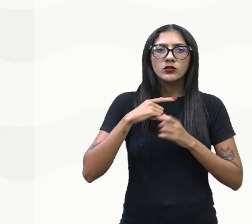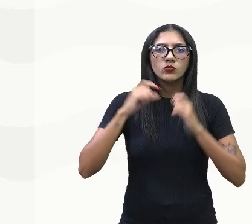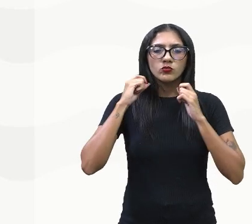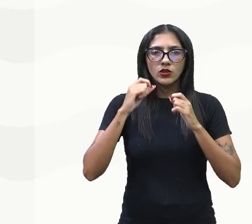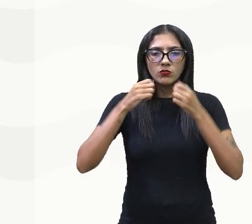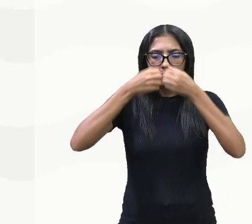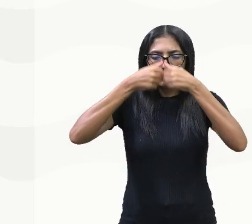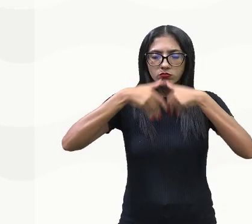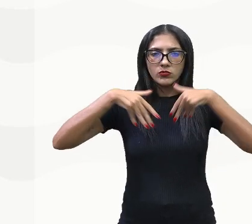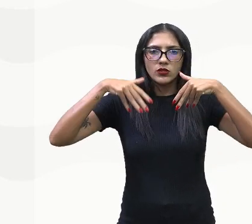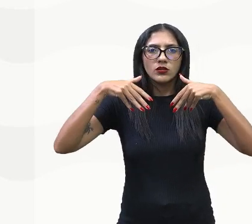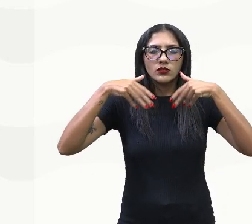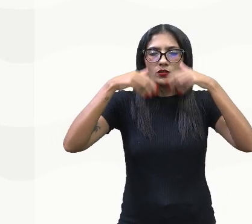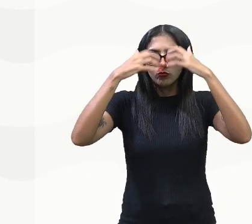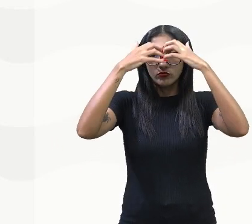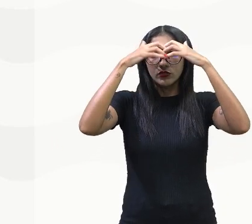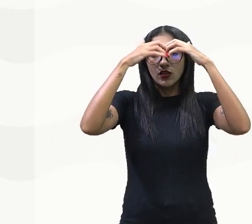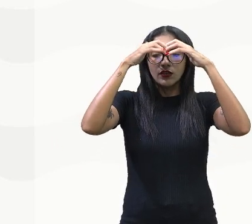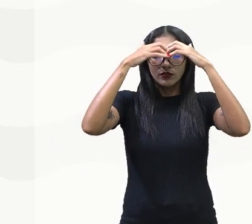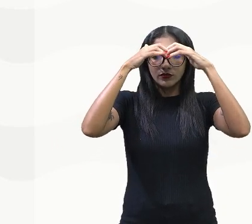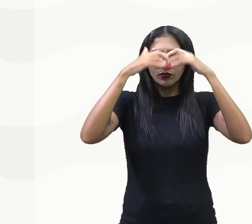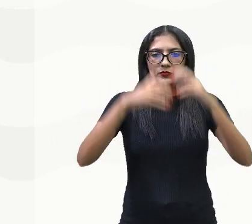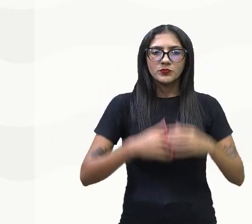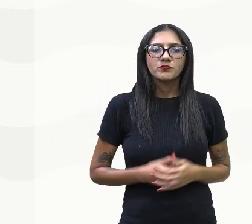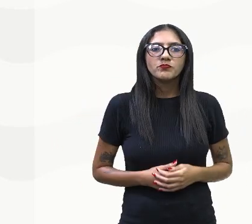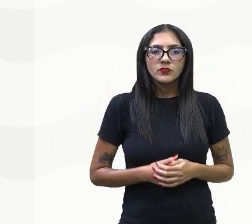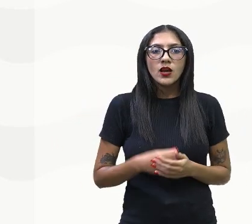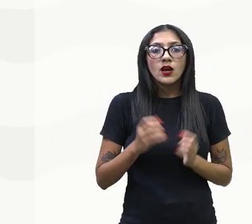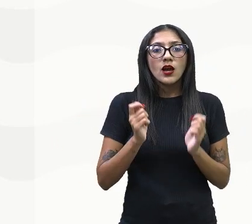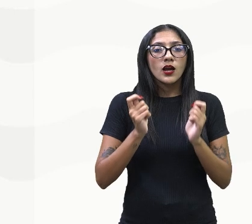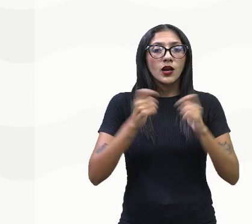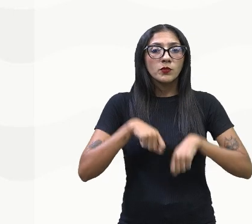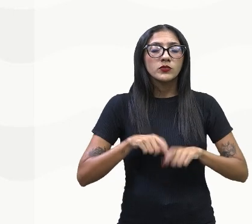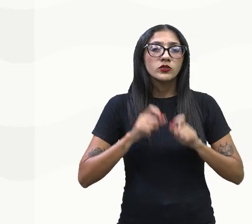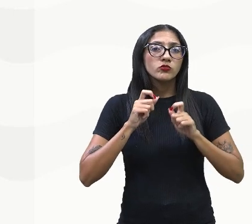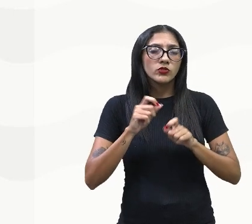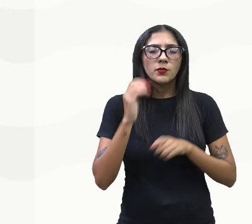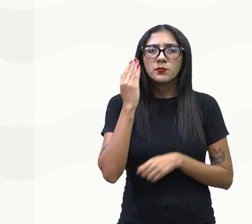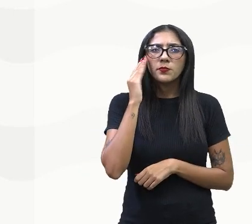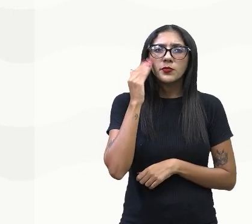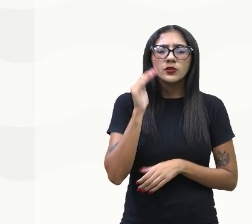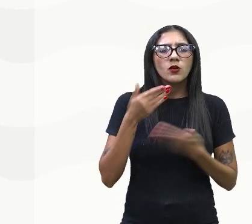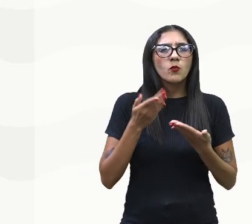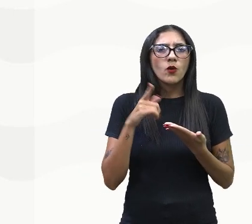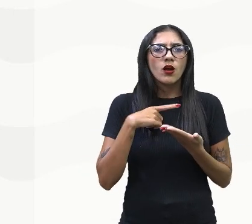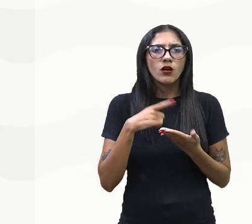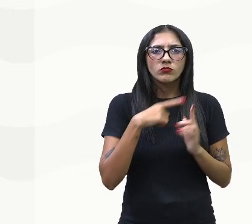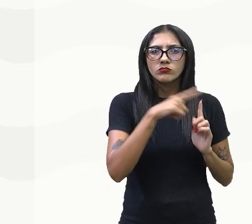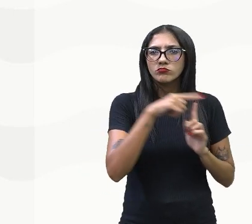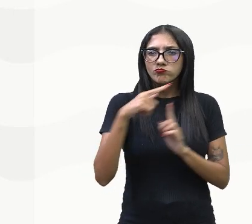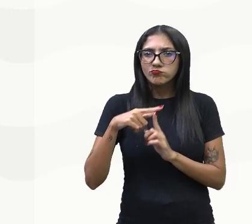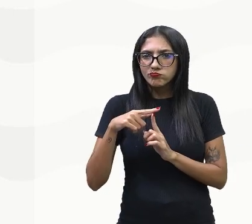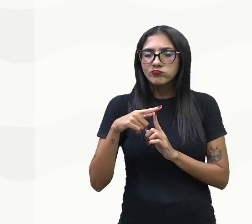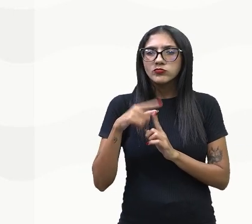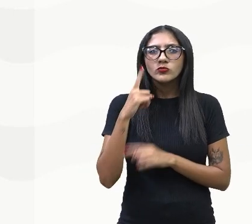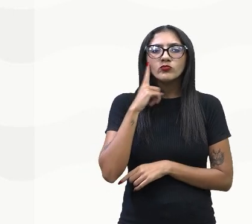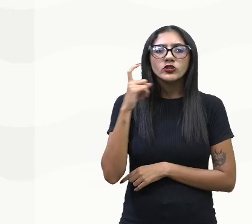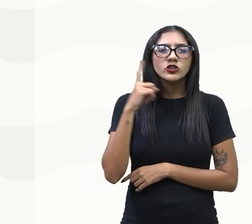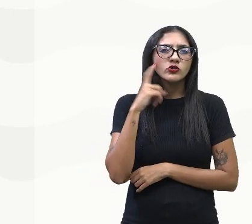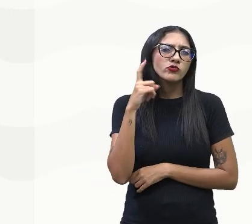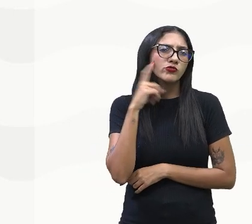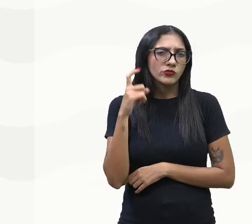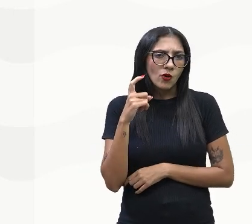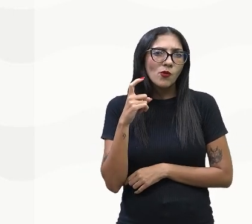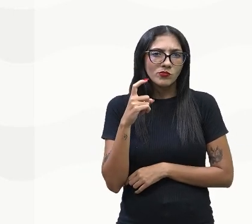ao cérebro. Olha aí. Possibilitando a interpretação dos sons, ou seja, que tipo